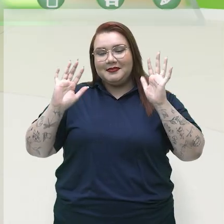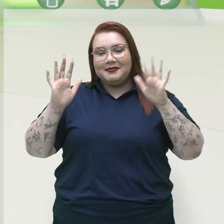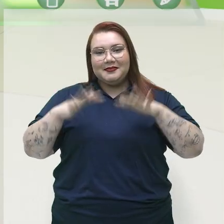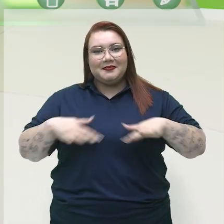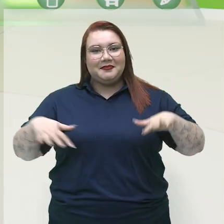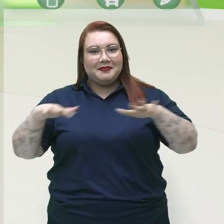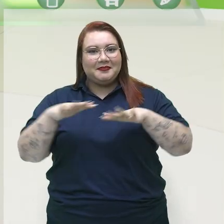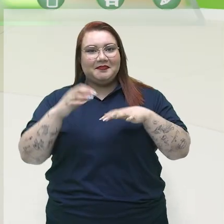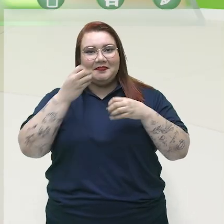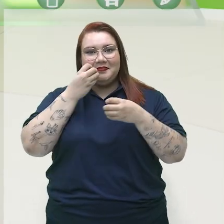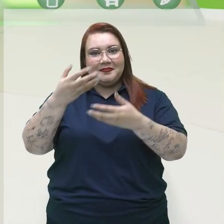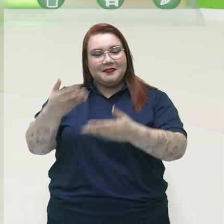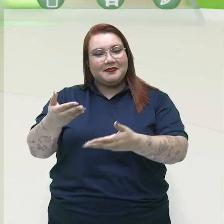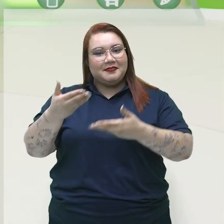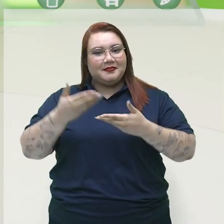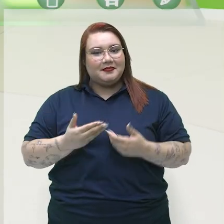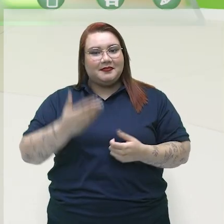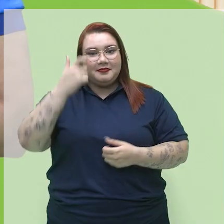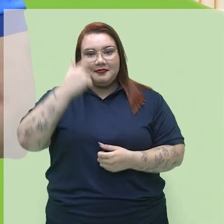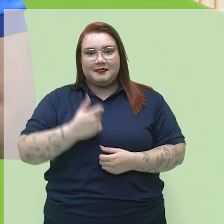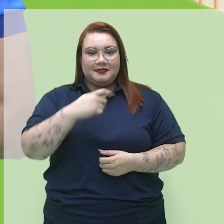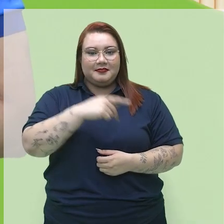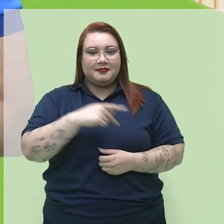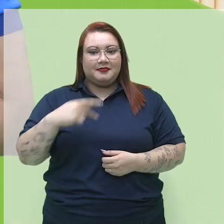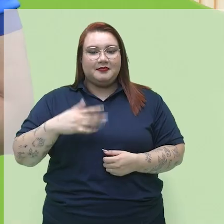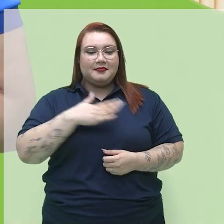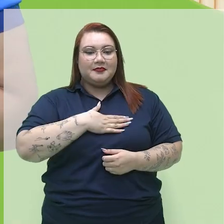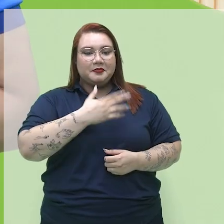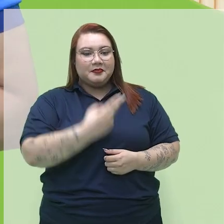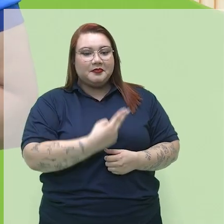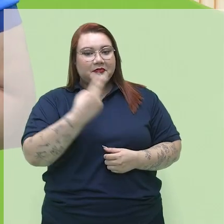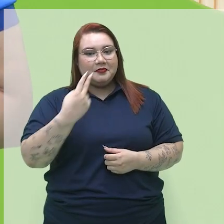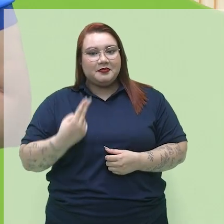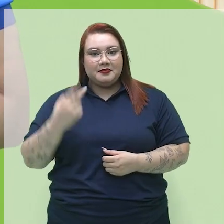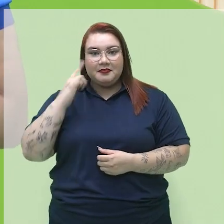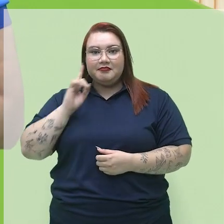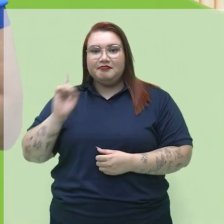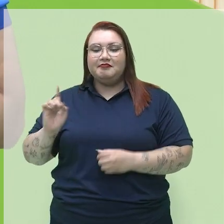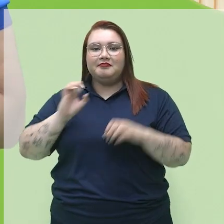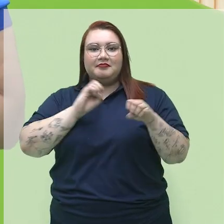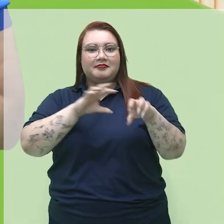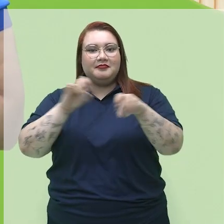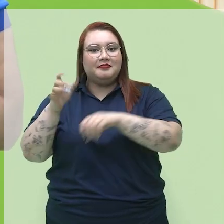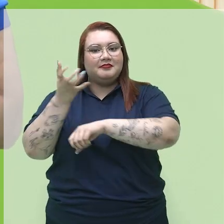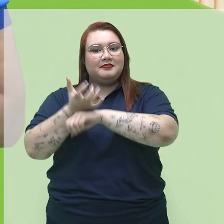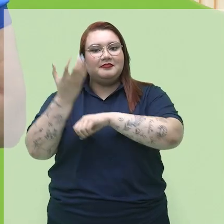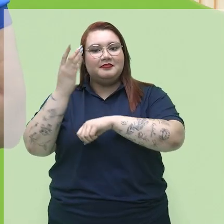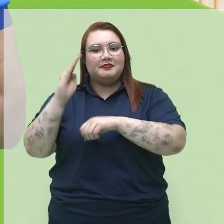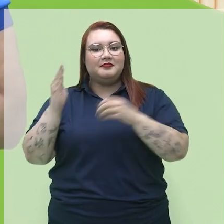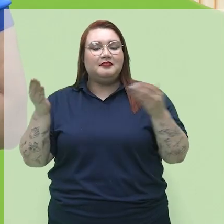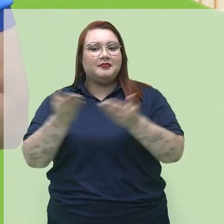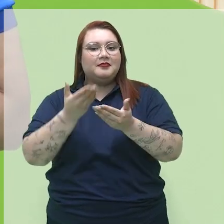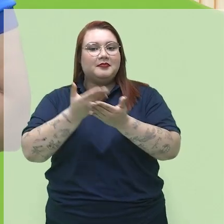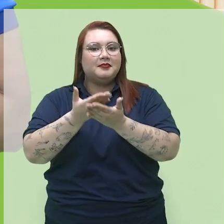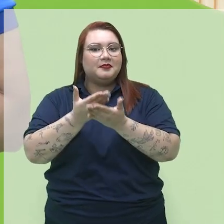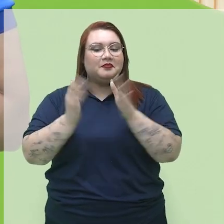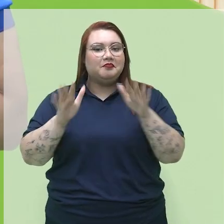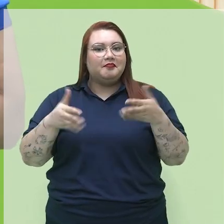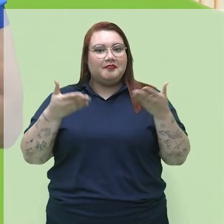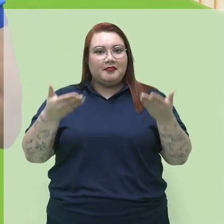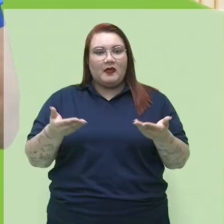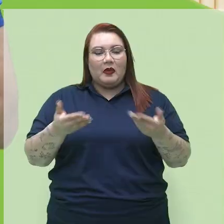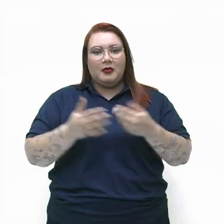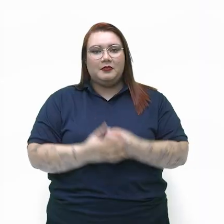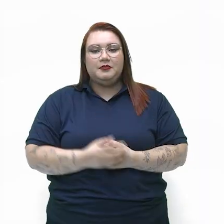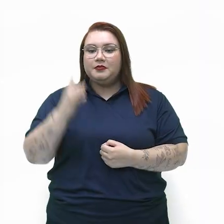Olá, como vão todos? Sejam muito bem-vindos. Eu sou a professora Cristiane Oliveira, a sua professora de Biologia, e vamos conhecer a